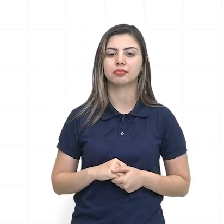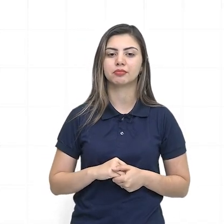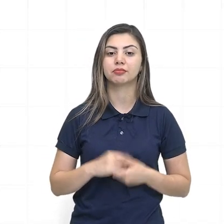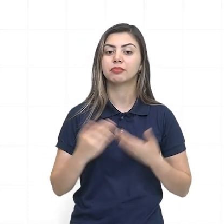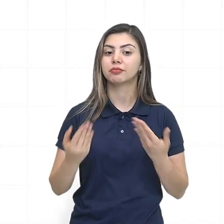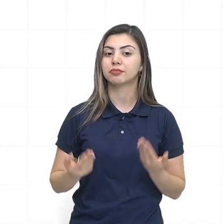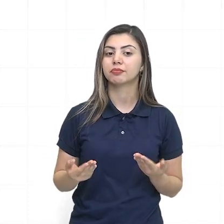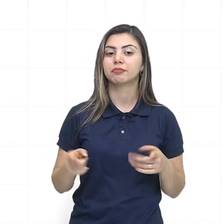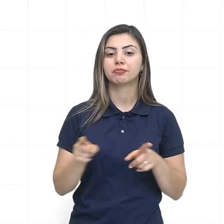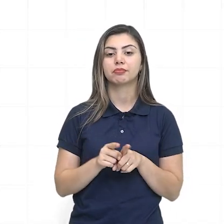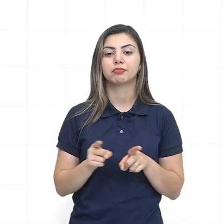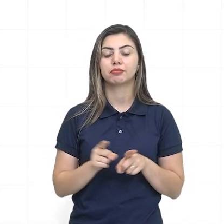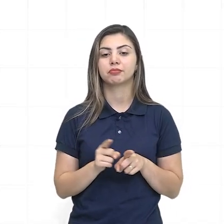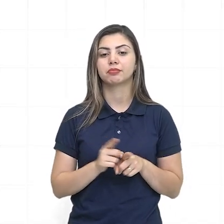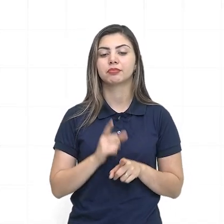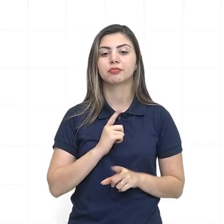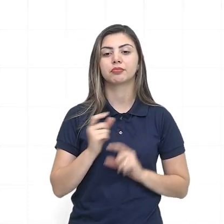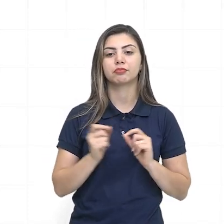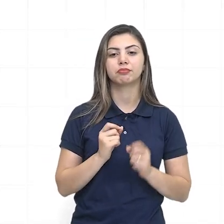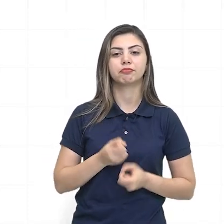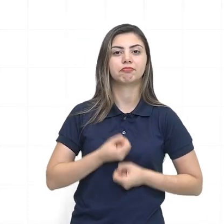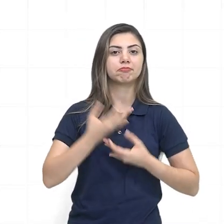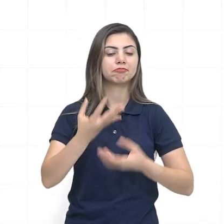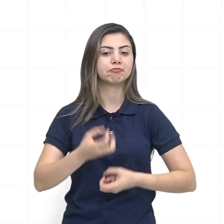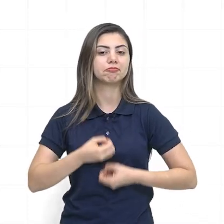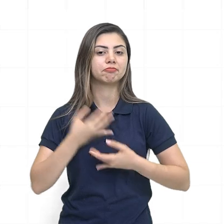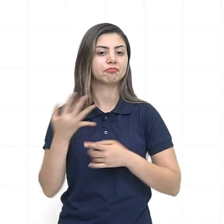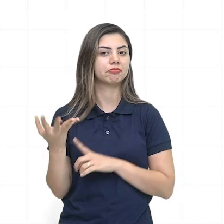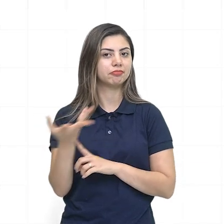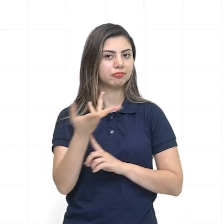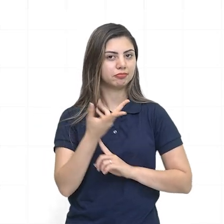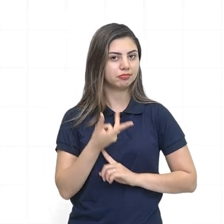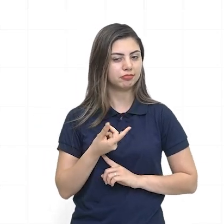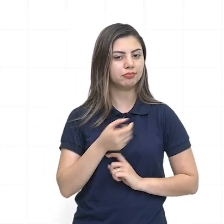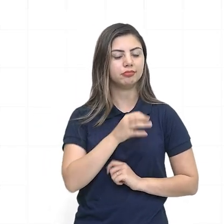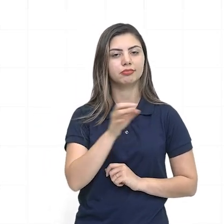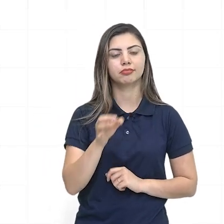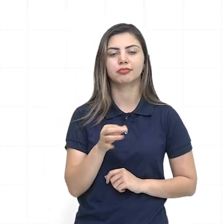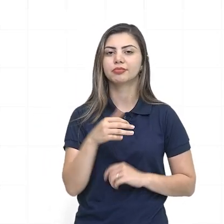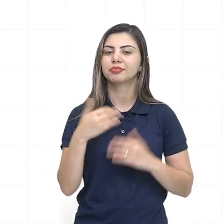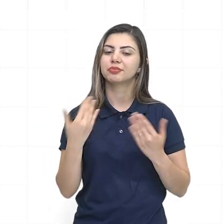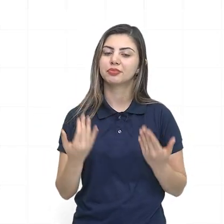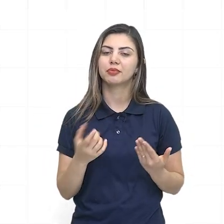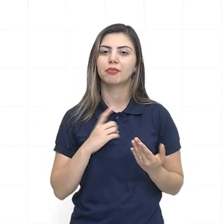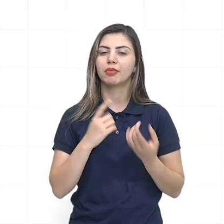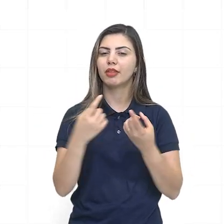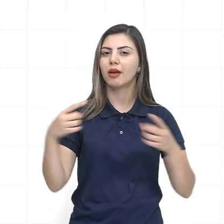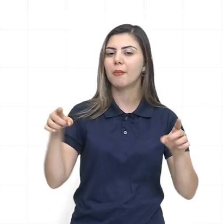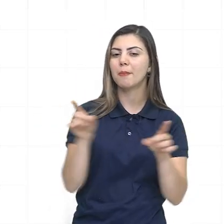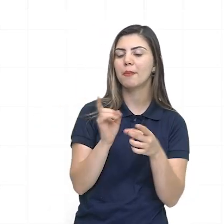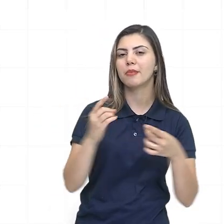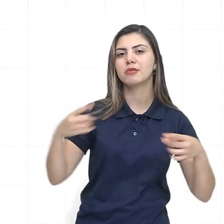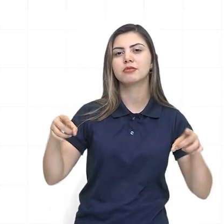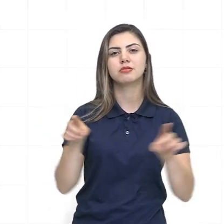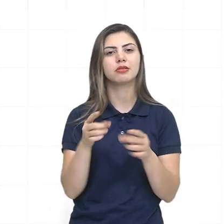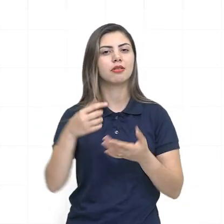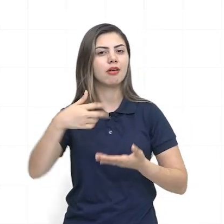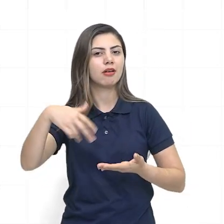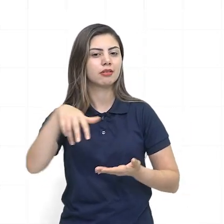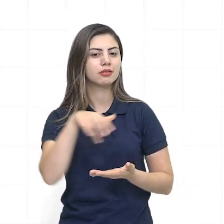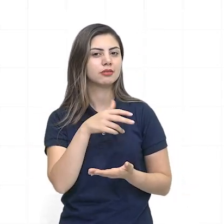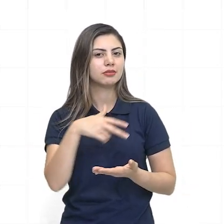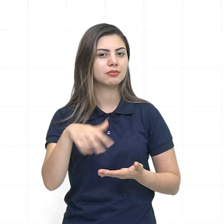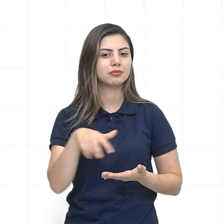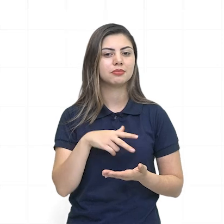vamos ver também as manifestações artísticas, que aí é as músicas, as danças,